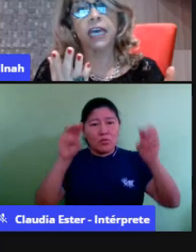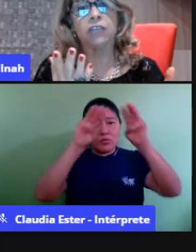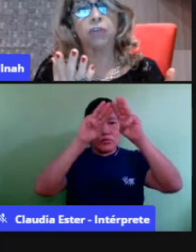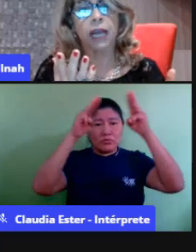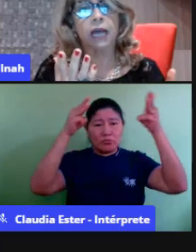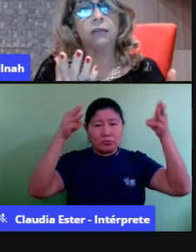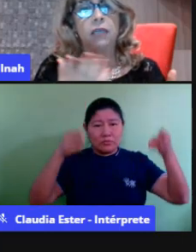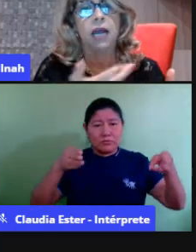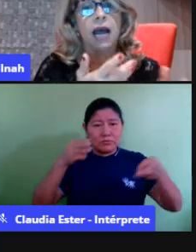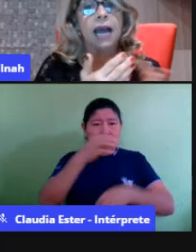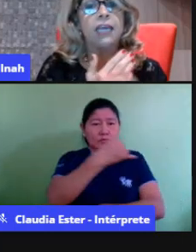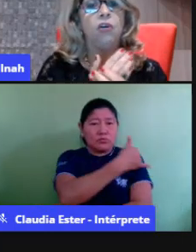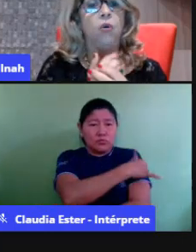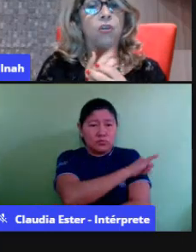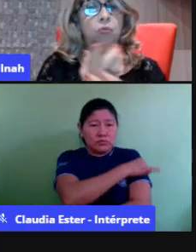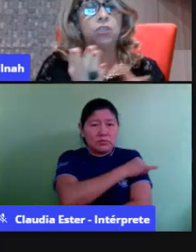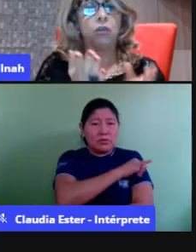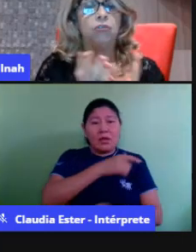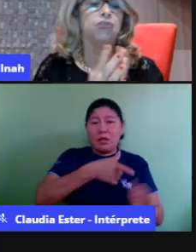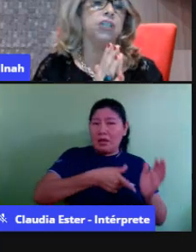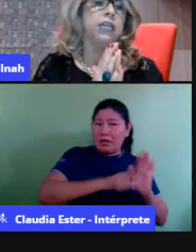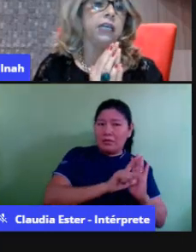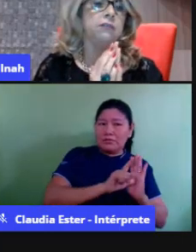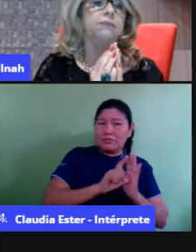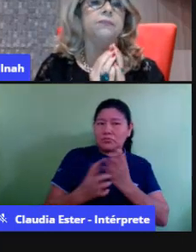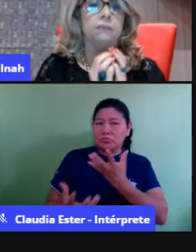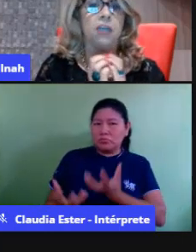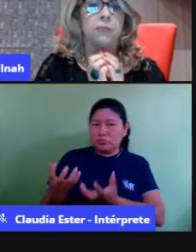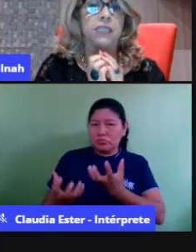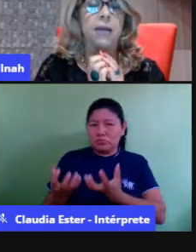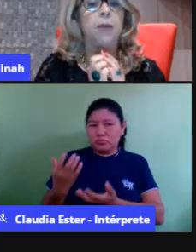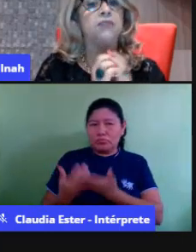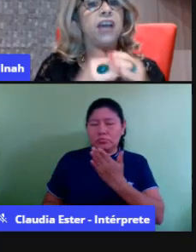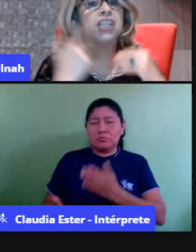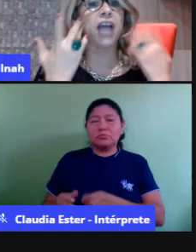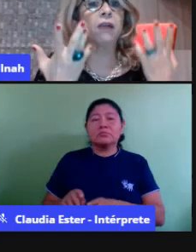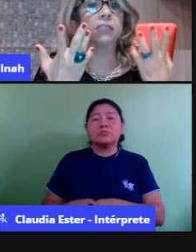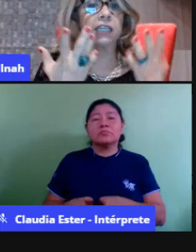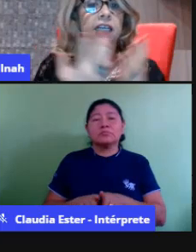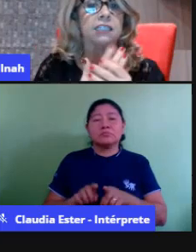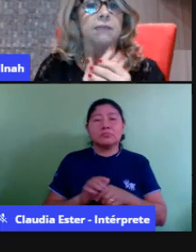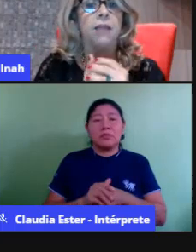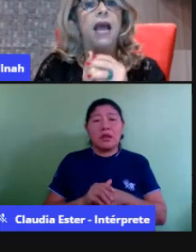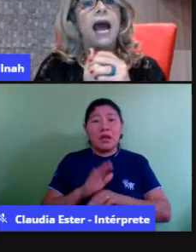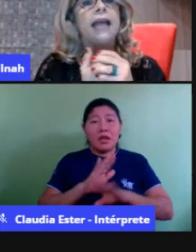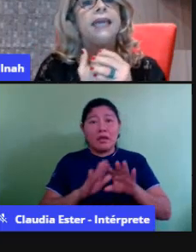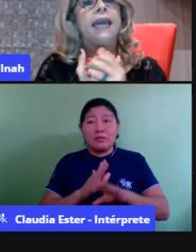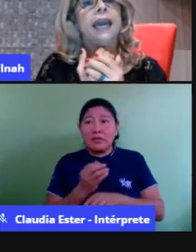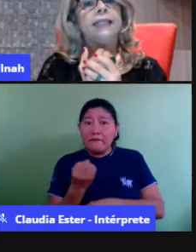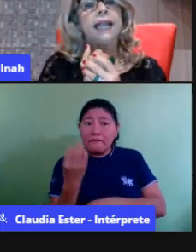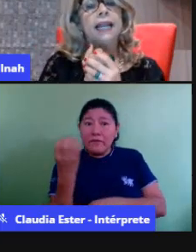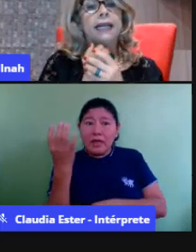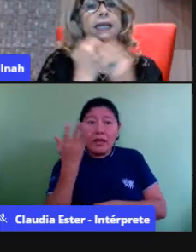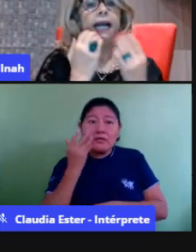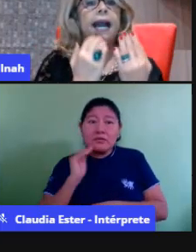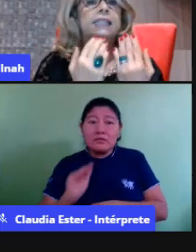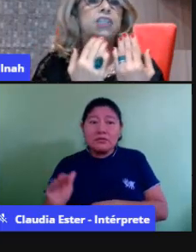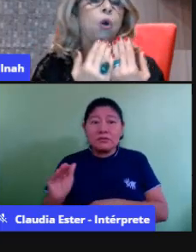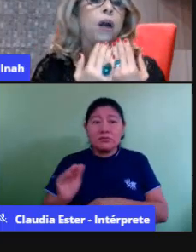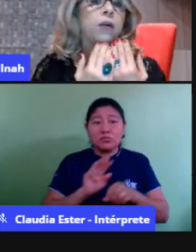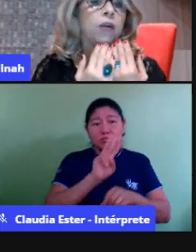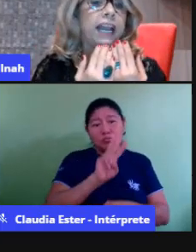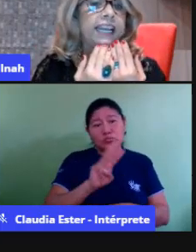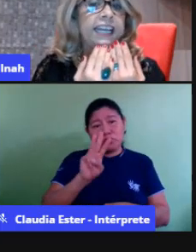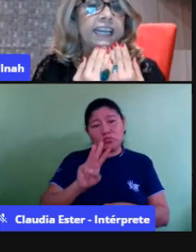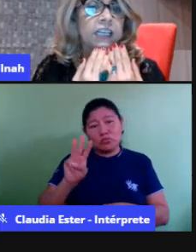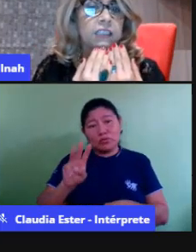do incêndio, claro. Aqui o outro Museu do Rio de Janeiro. Pode passar? Pode viajar com as crianças. Aqui, entrar na Casa